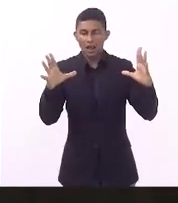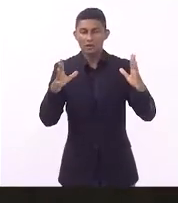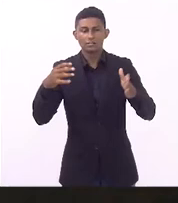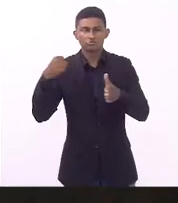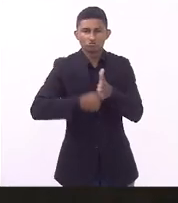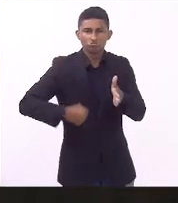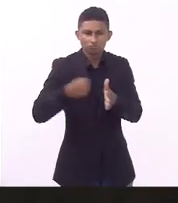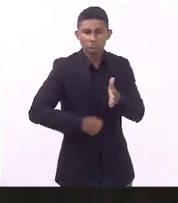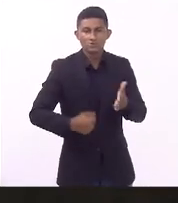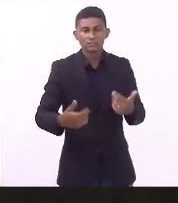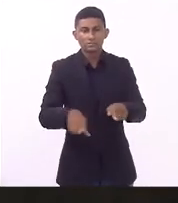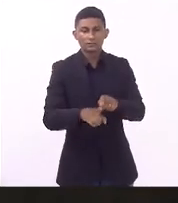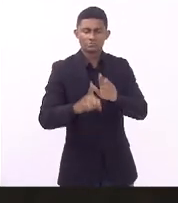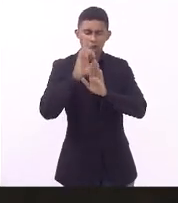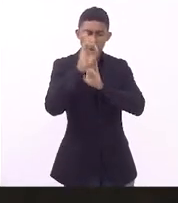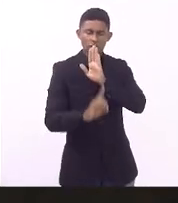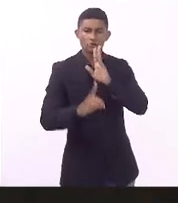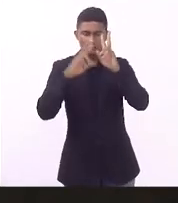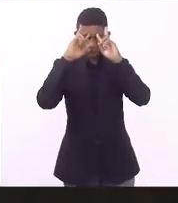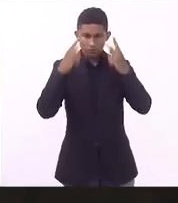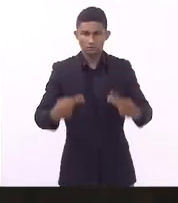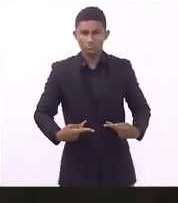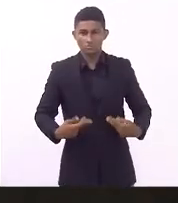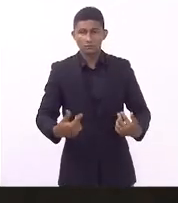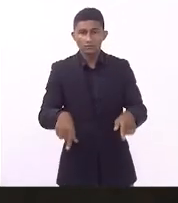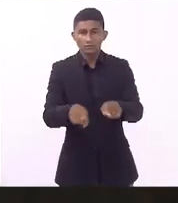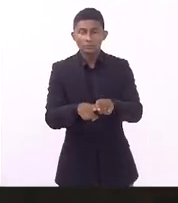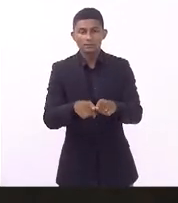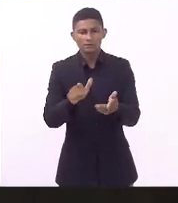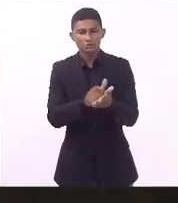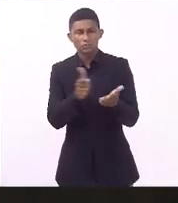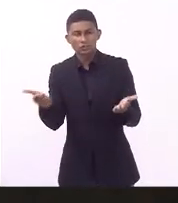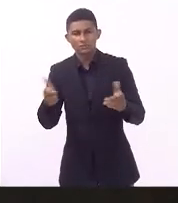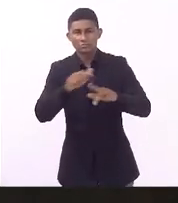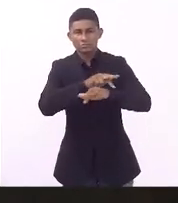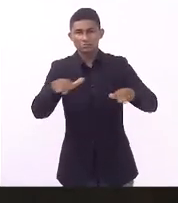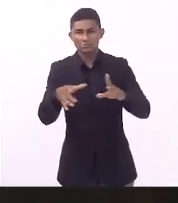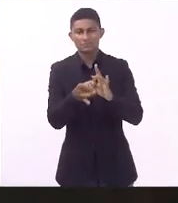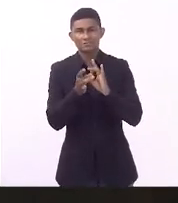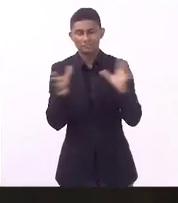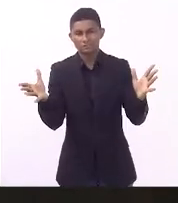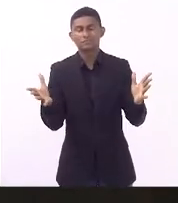direitos humanos e da luta pela liberdade de imprensa no país.